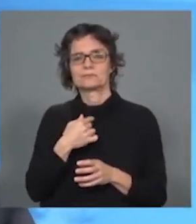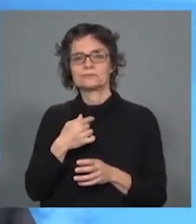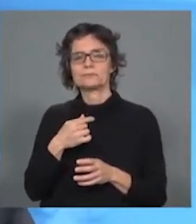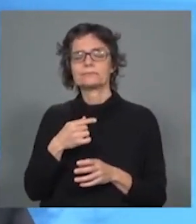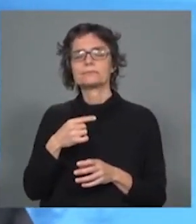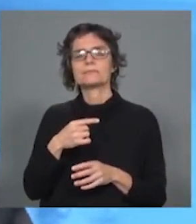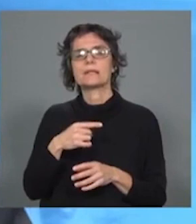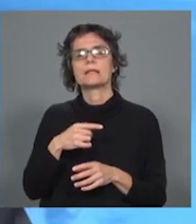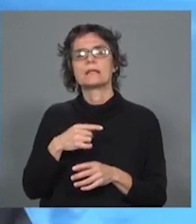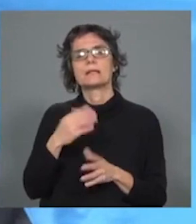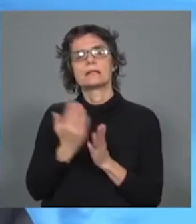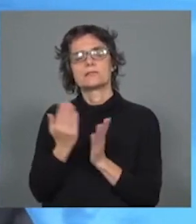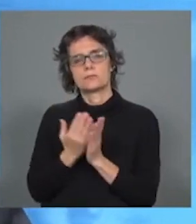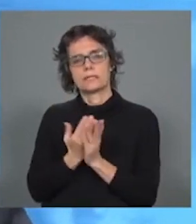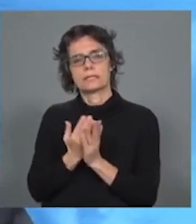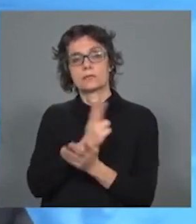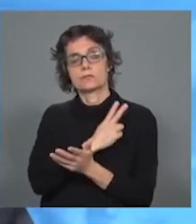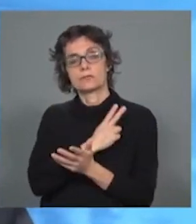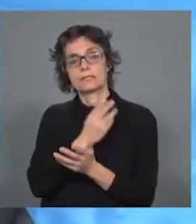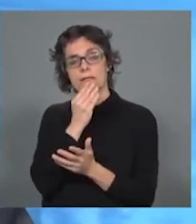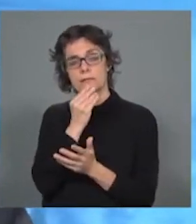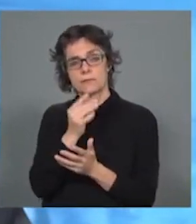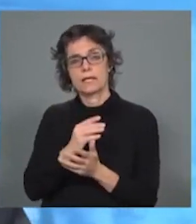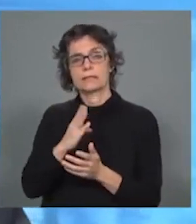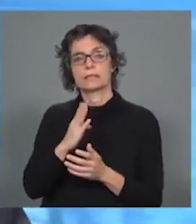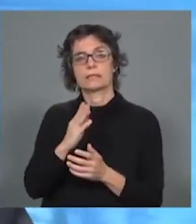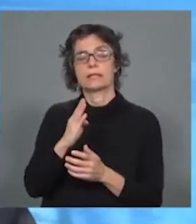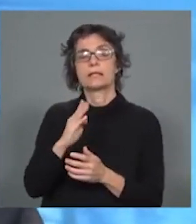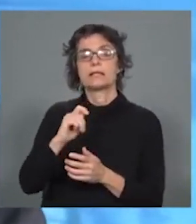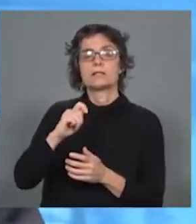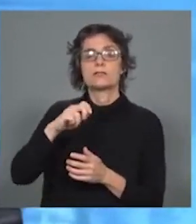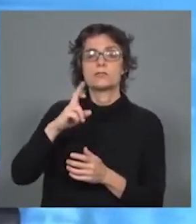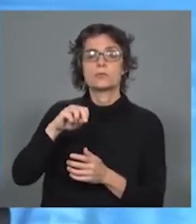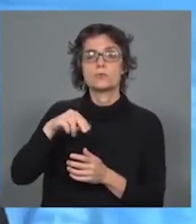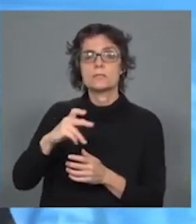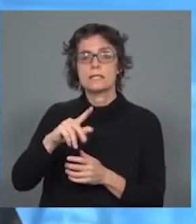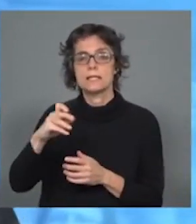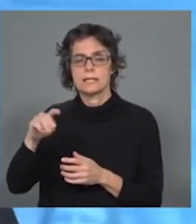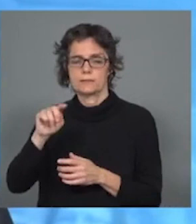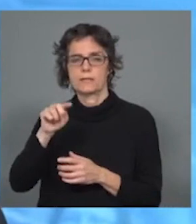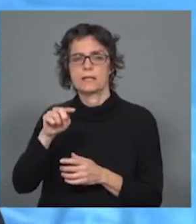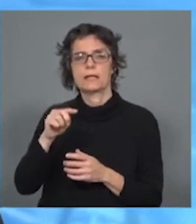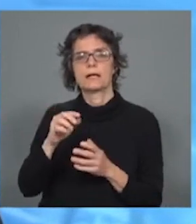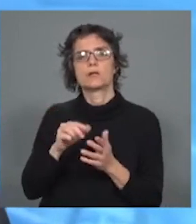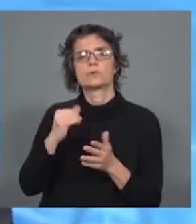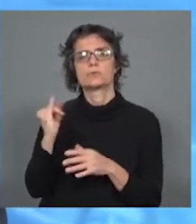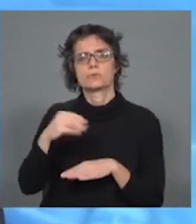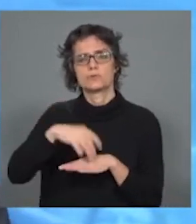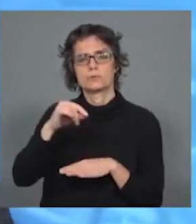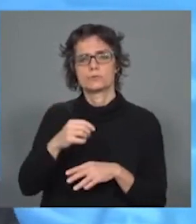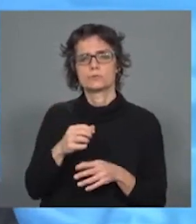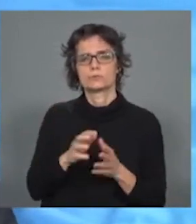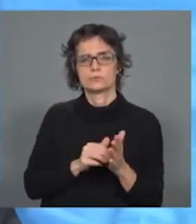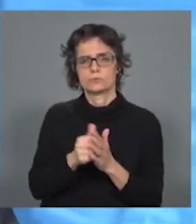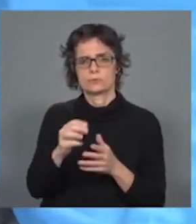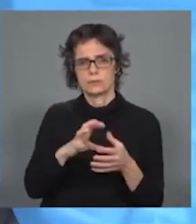na Universidade Hebraica em Jerusalém, quando estava no Instituto Pontifício Bíblico. Não se falava ainda de Erasmus, mas já havia,